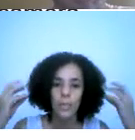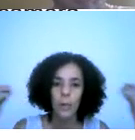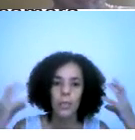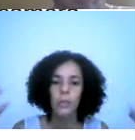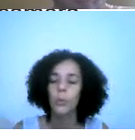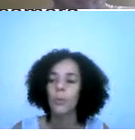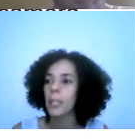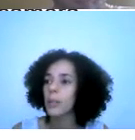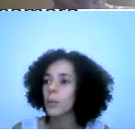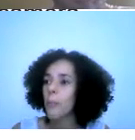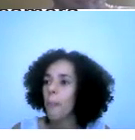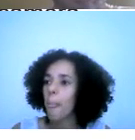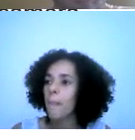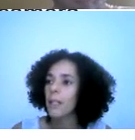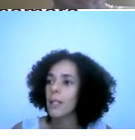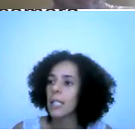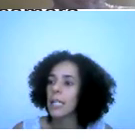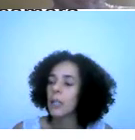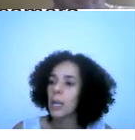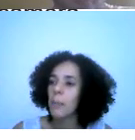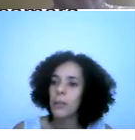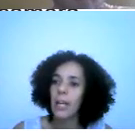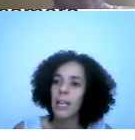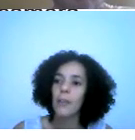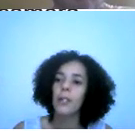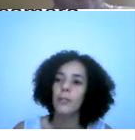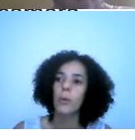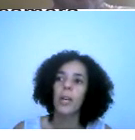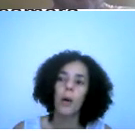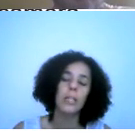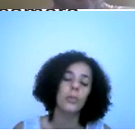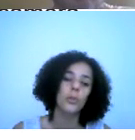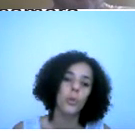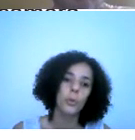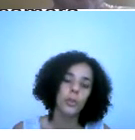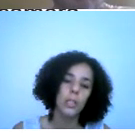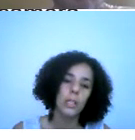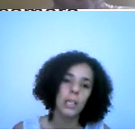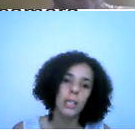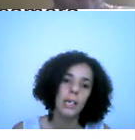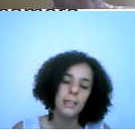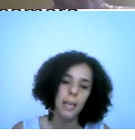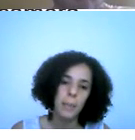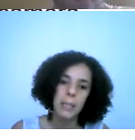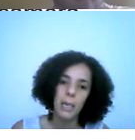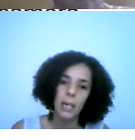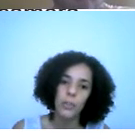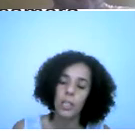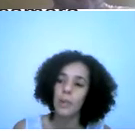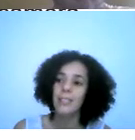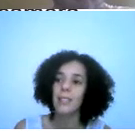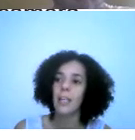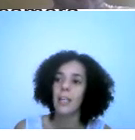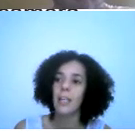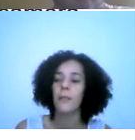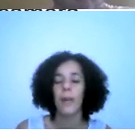nosso saguim titufo branco. E aí, no trabalho dela, ela verificou que realmente os grupos de saimiri, de macaco de cheiro,